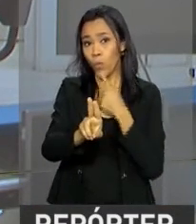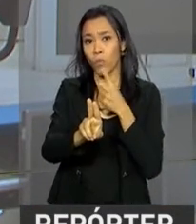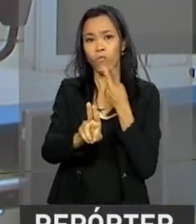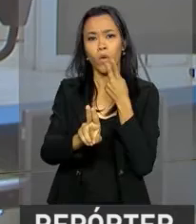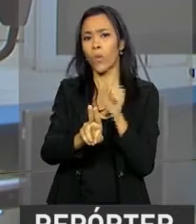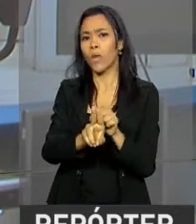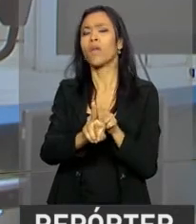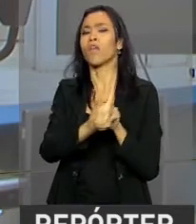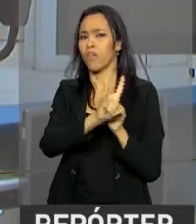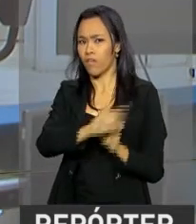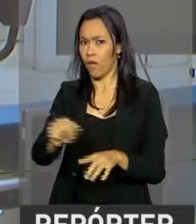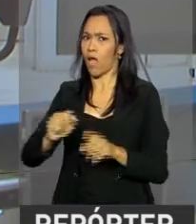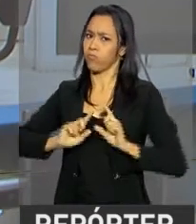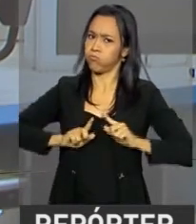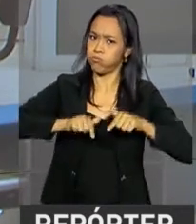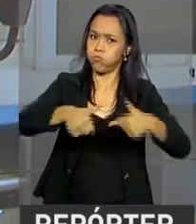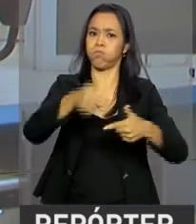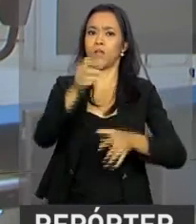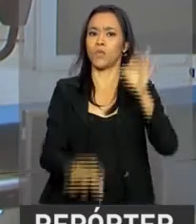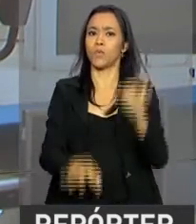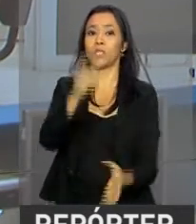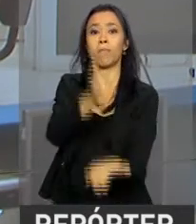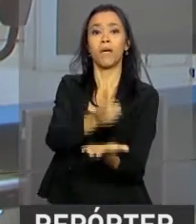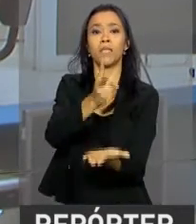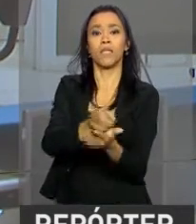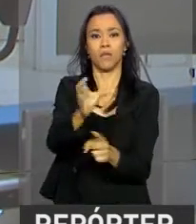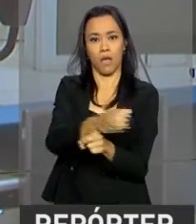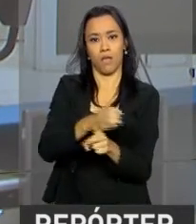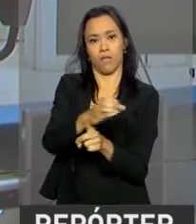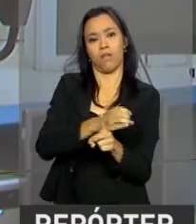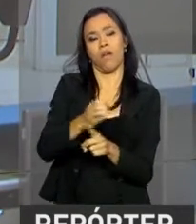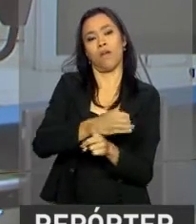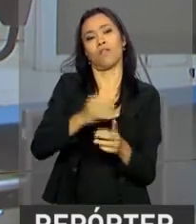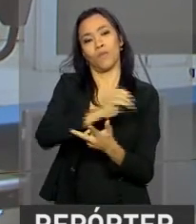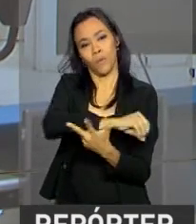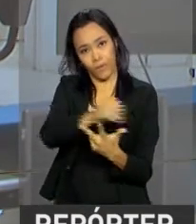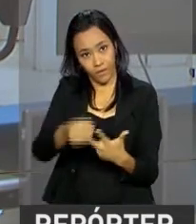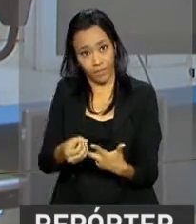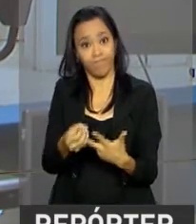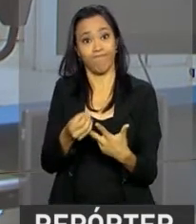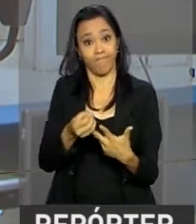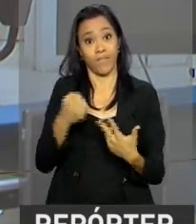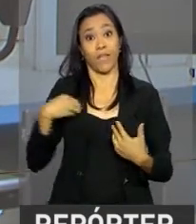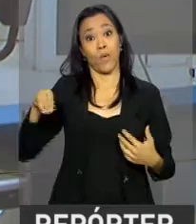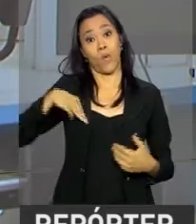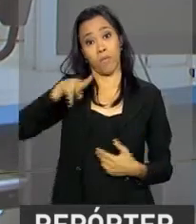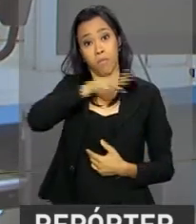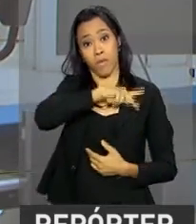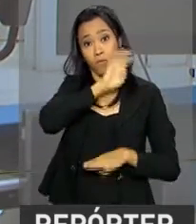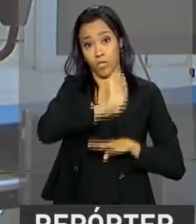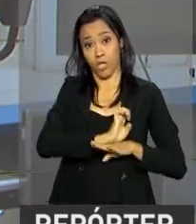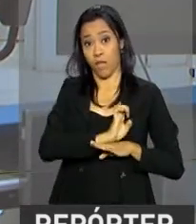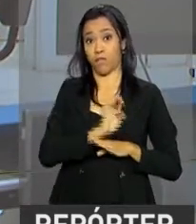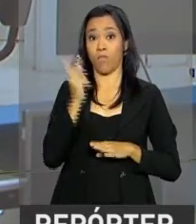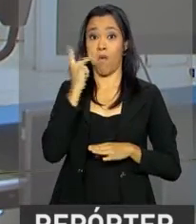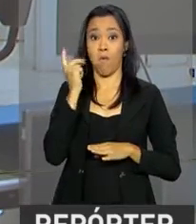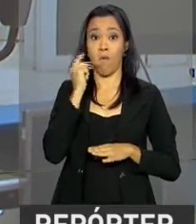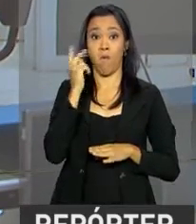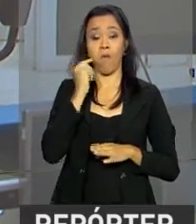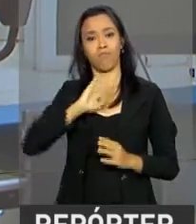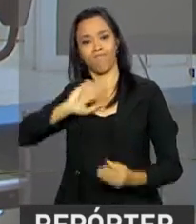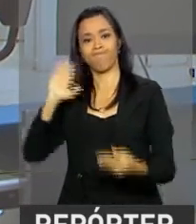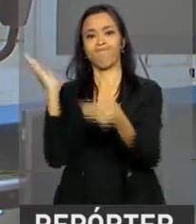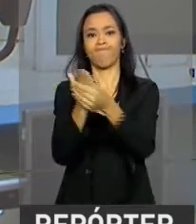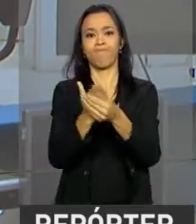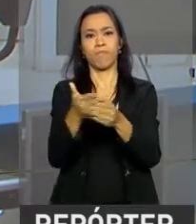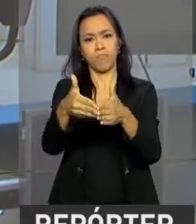vai atuar na justiça para manter o calendário de provas do enem o ministério público federal do ceará entrou com uma ação para